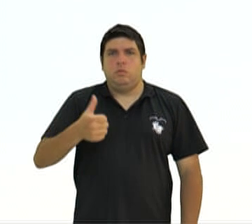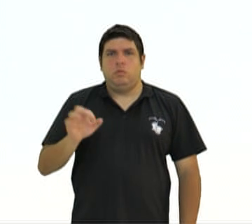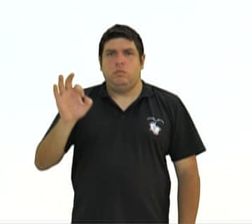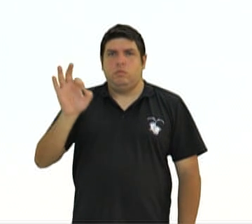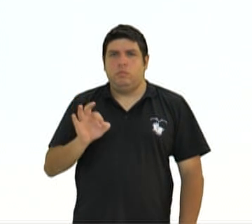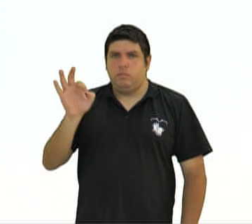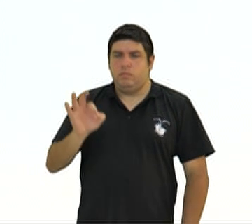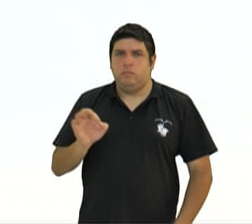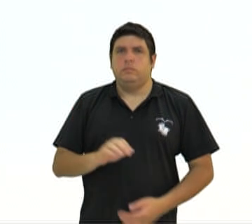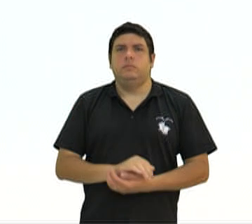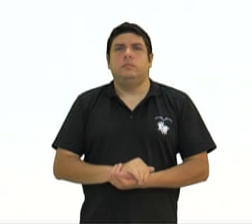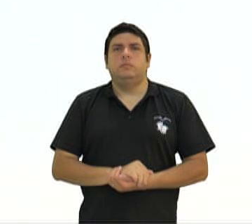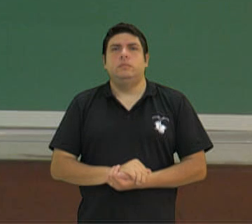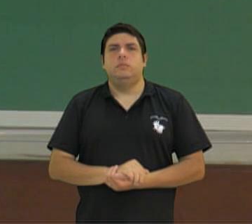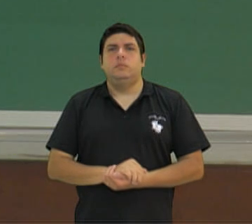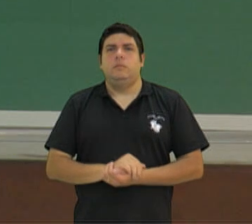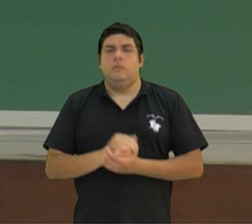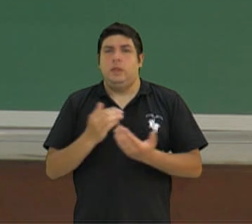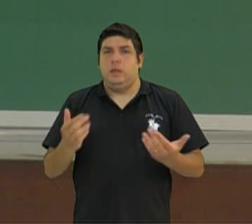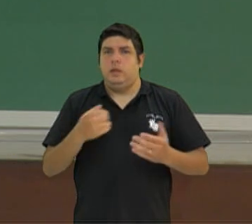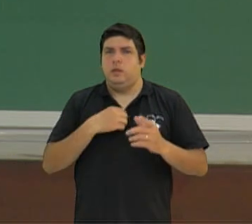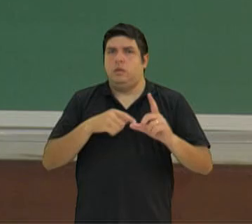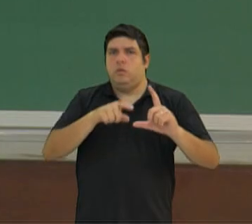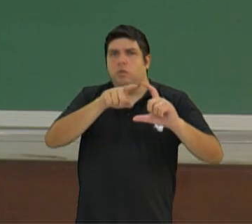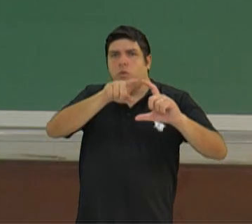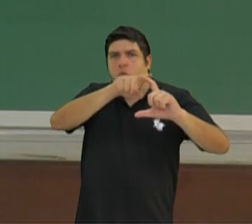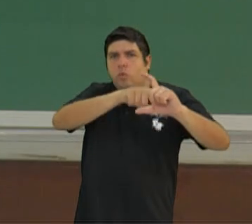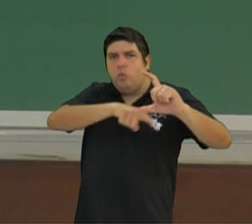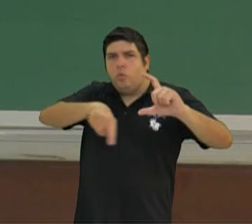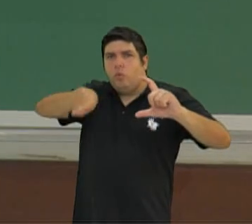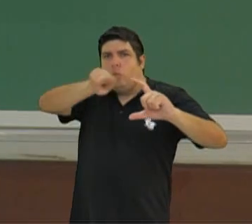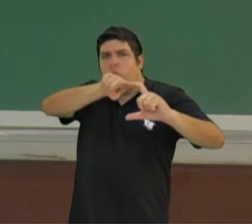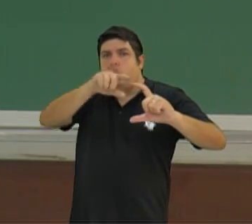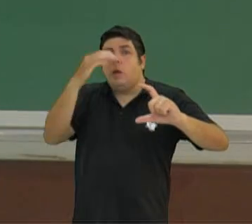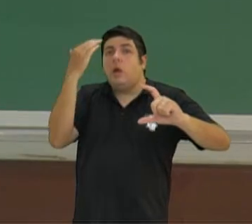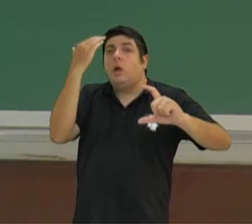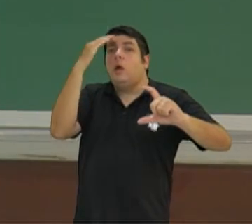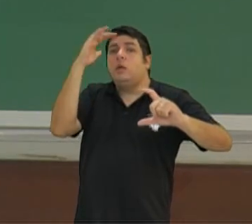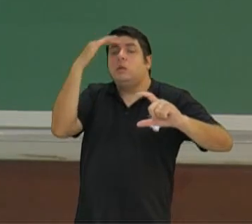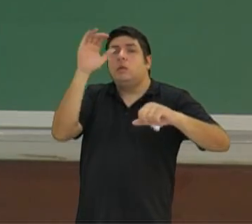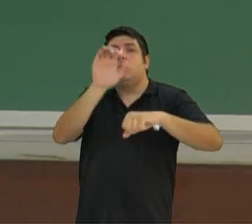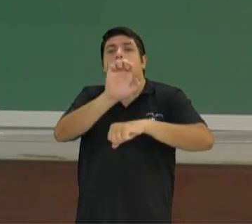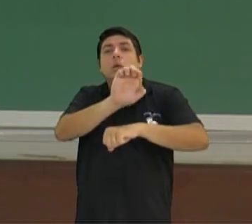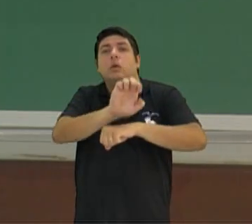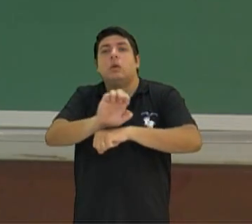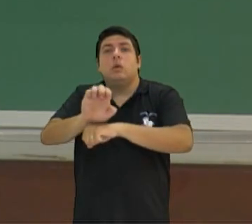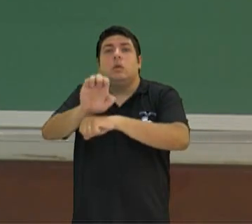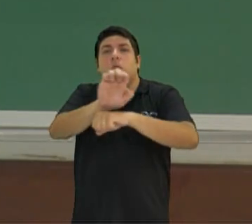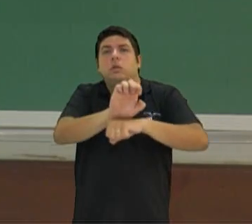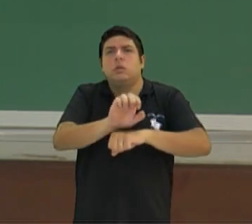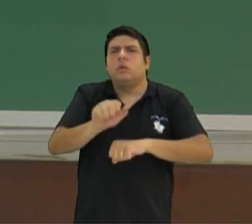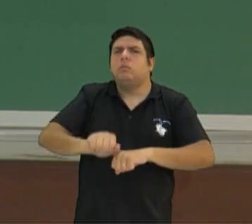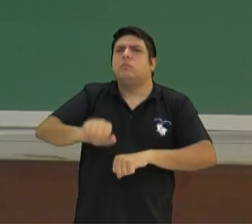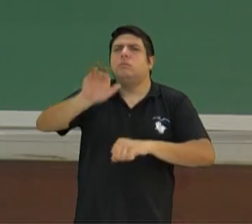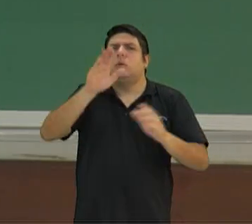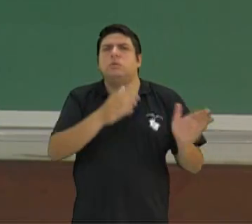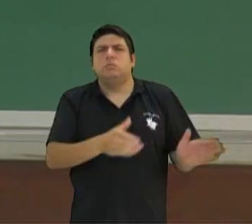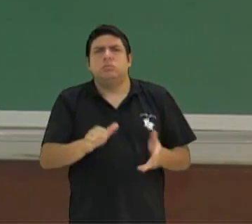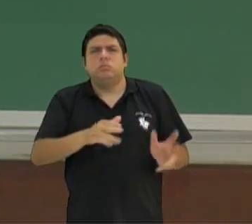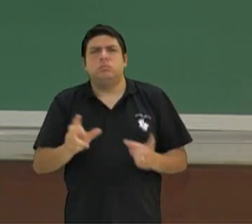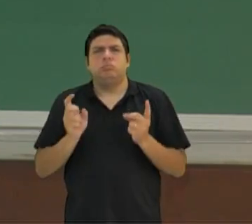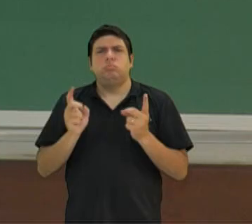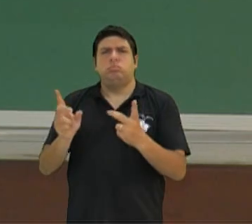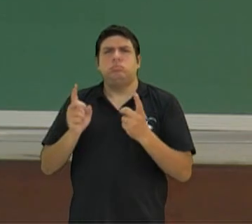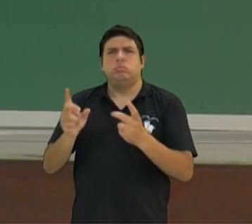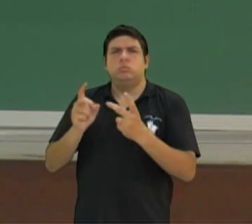do Brasil. Então ali o gráfico para a gente entender quanto cada estado. Aqui são os estados que mais contribuem para a produção industrial no